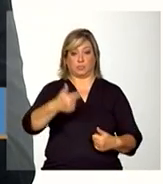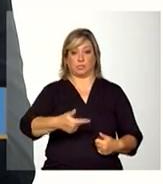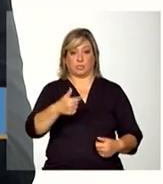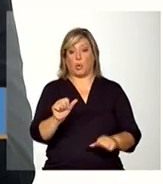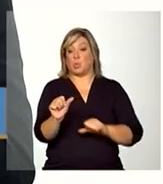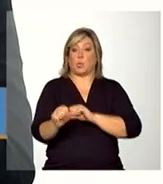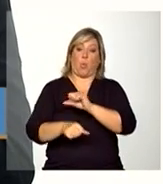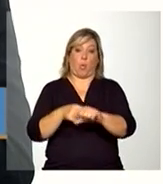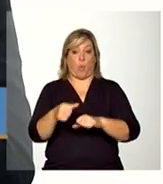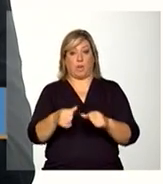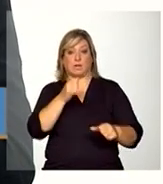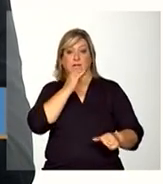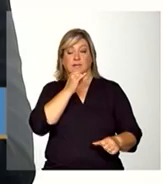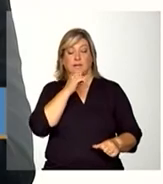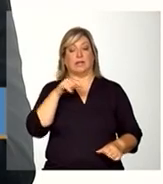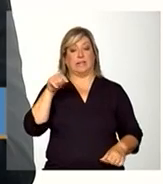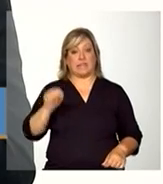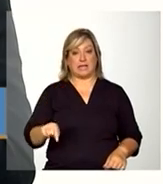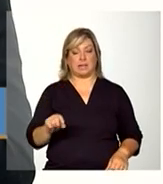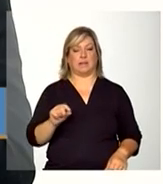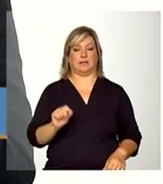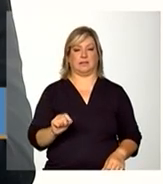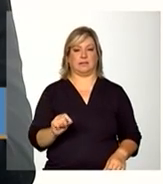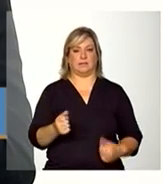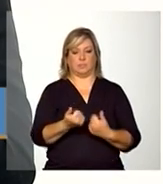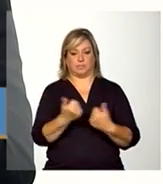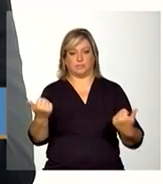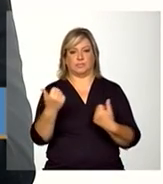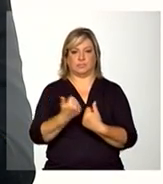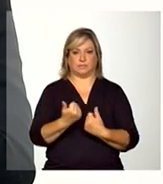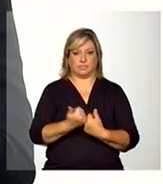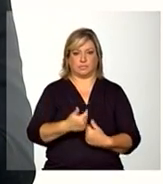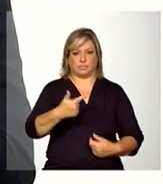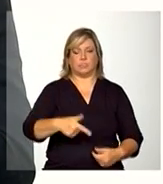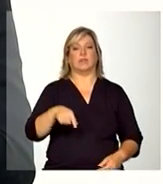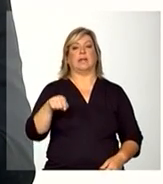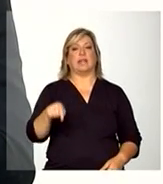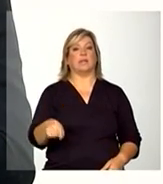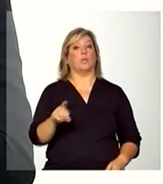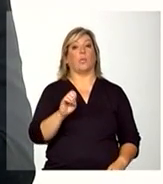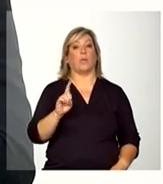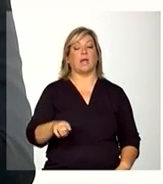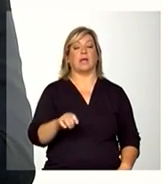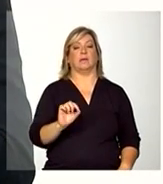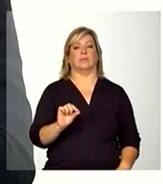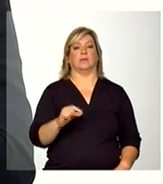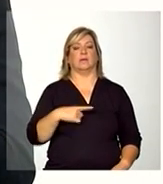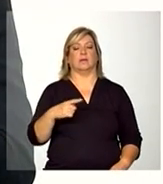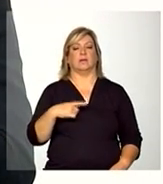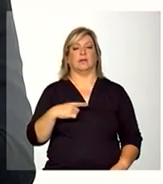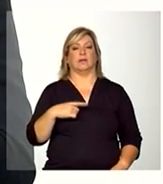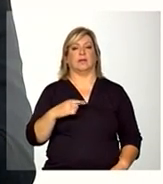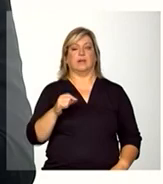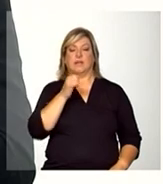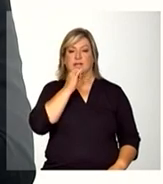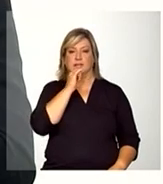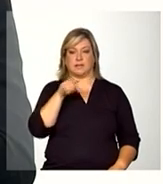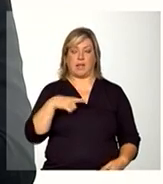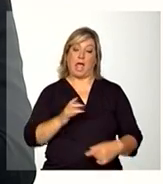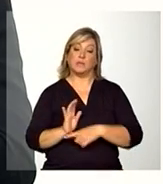necessariamente é o secretário adjunto é uma pessoa que vai colaborar com o administrador titular o processo de gestão dos